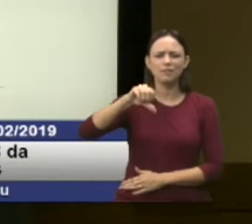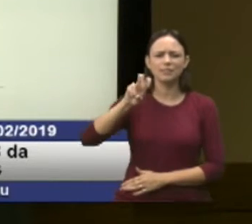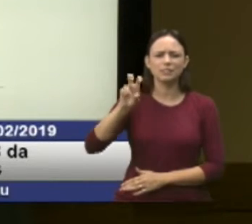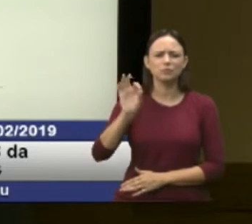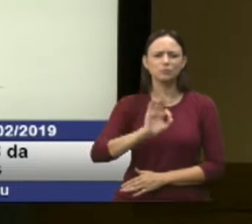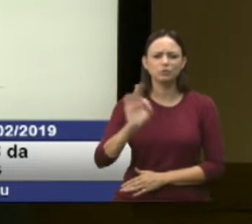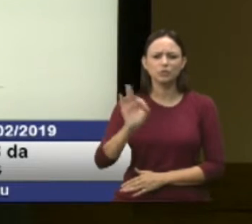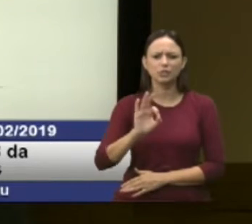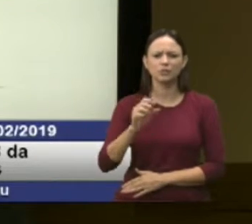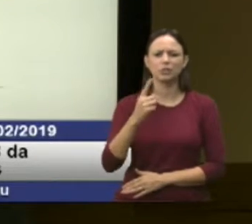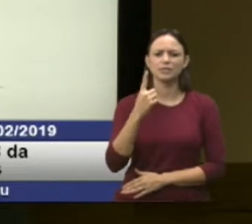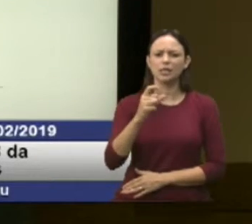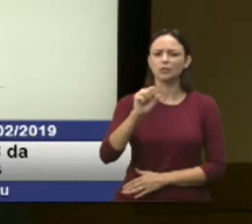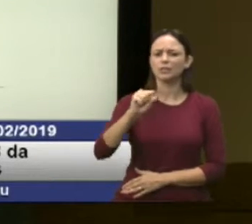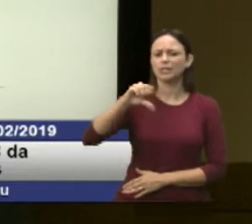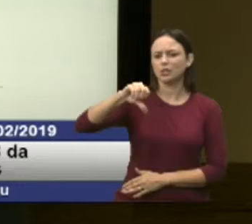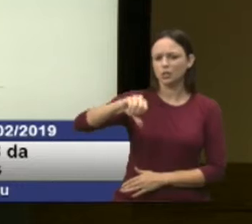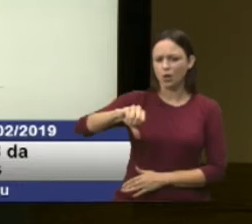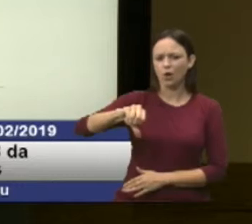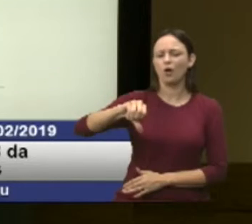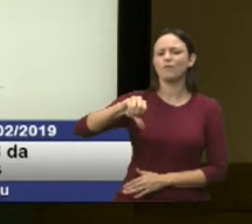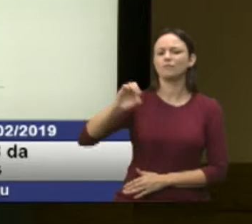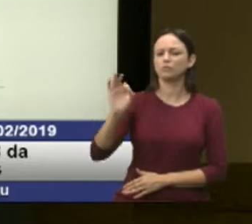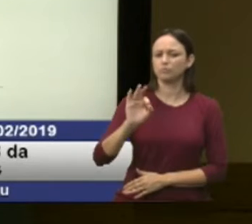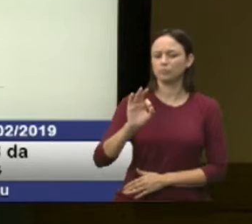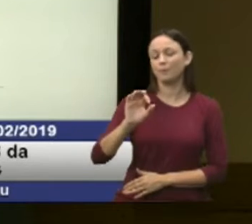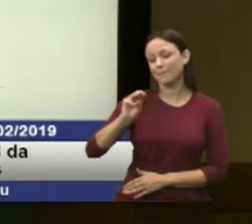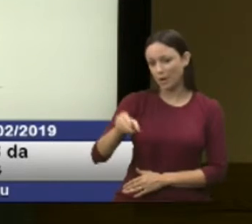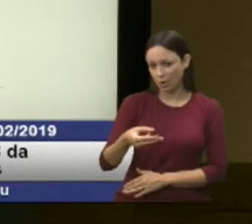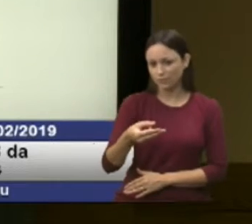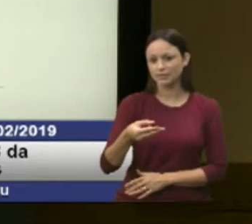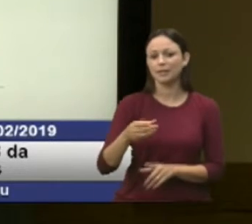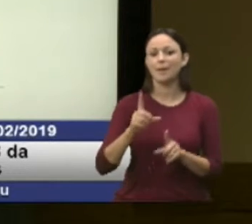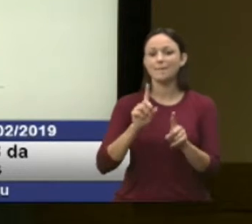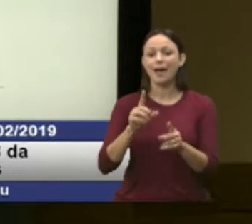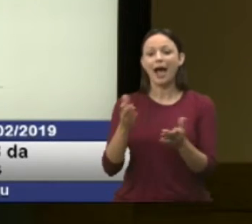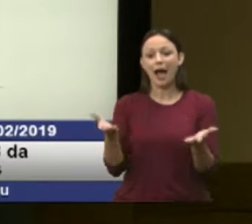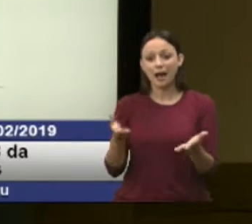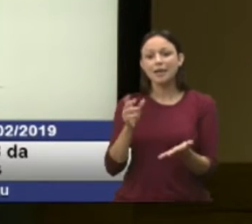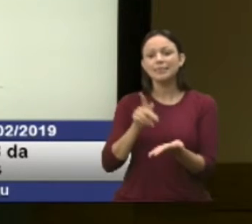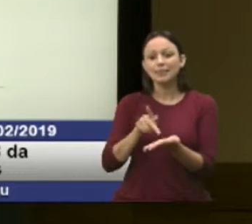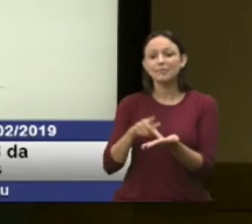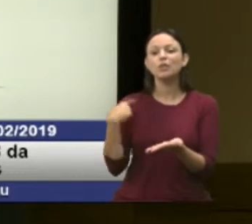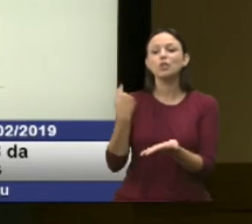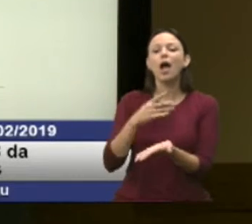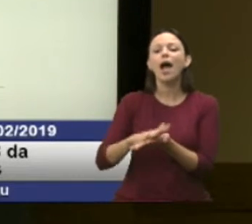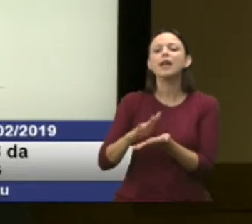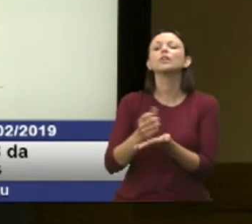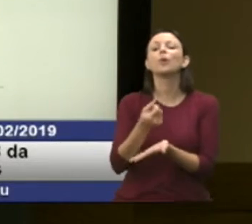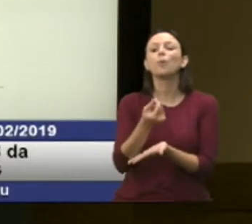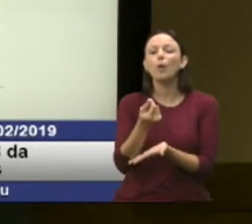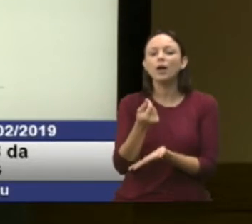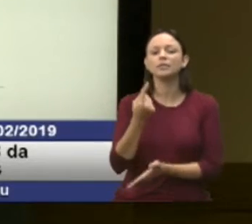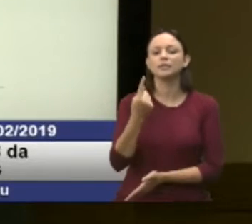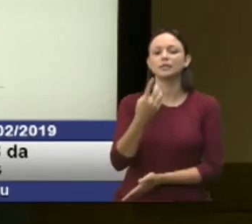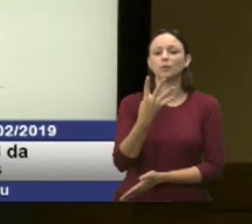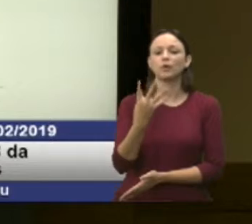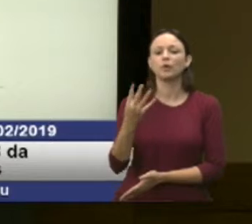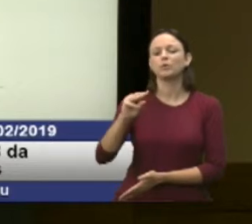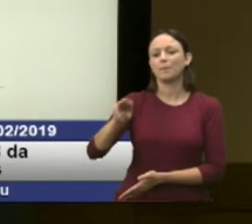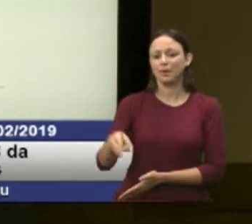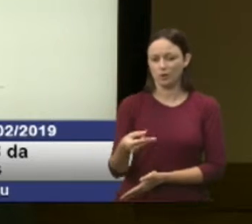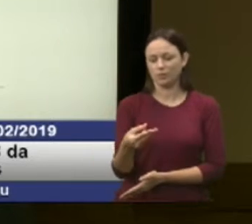daria 189 milhões, e na realidade nós estamos gastando aí 144 milhões. Então, quer dizer,